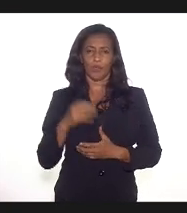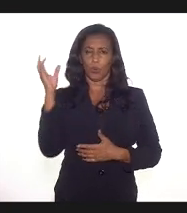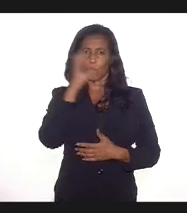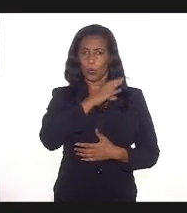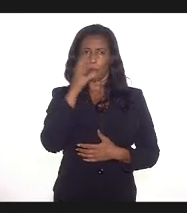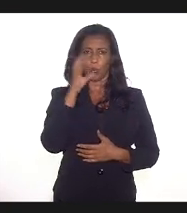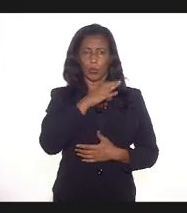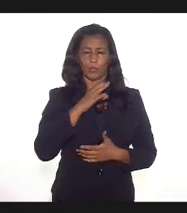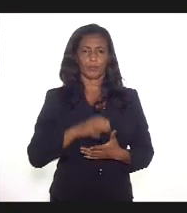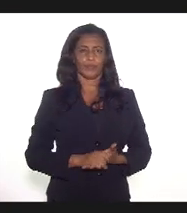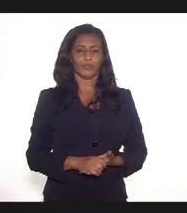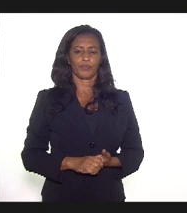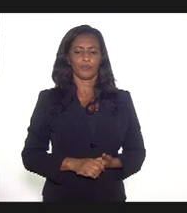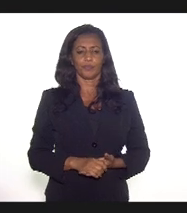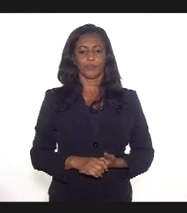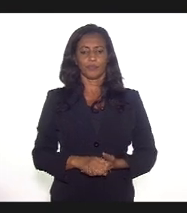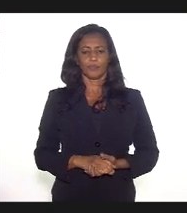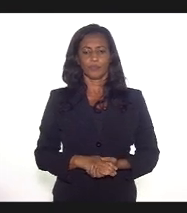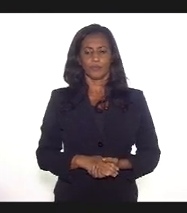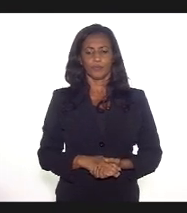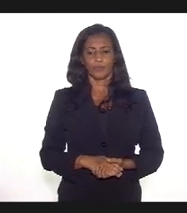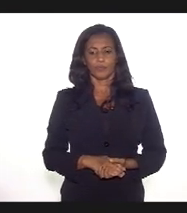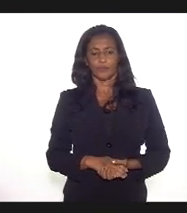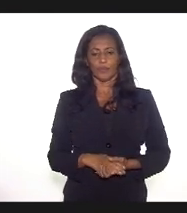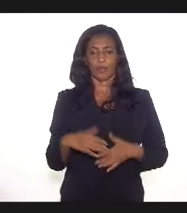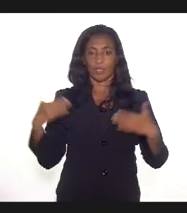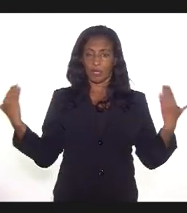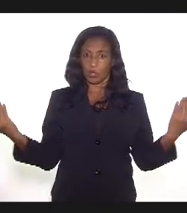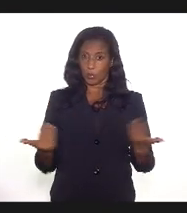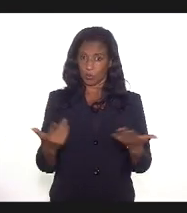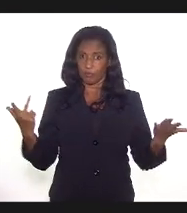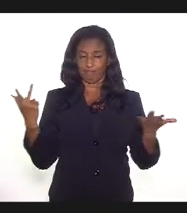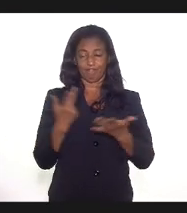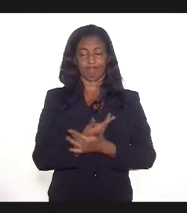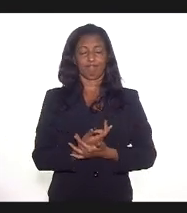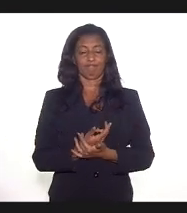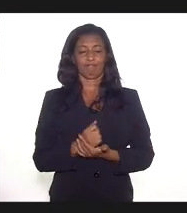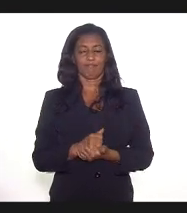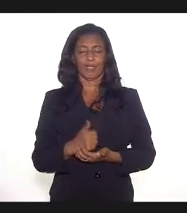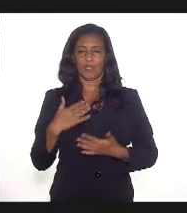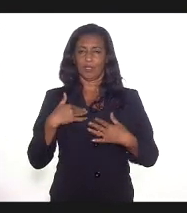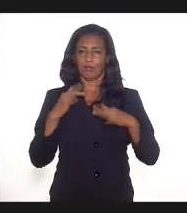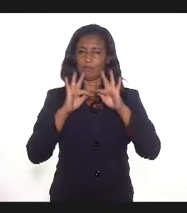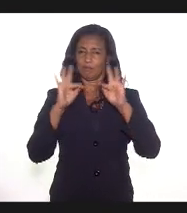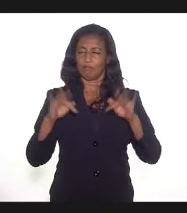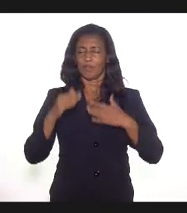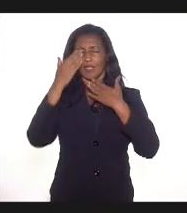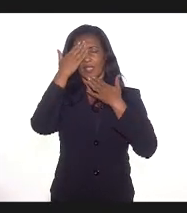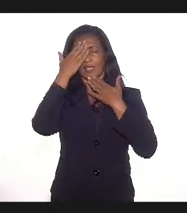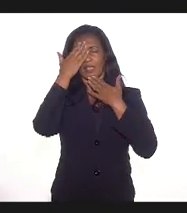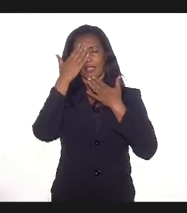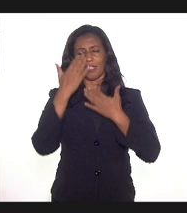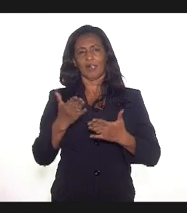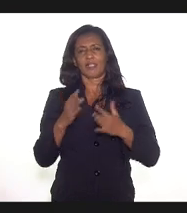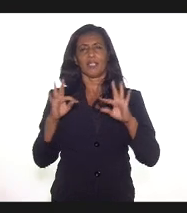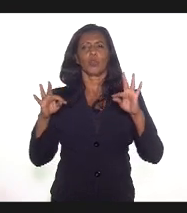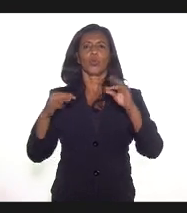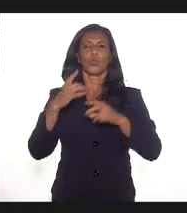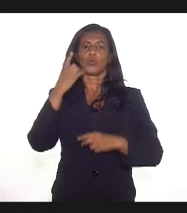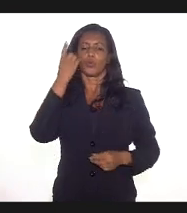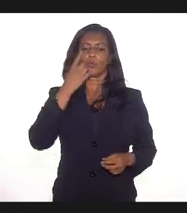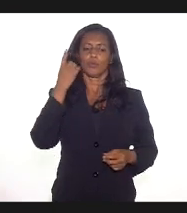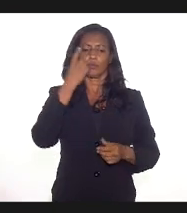aí, de calamidade pública, e hoje a Assembleia fez isso, então fico assim, muito feliz e agradeço aí todos os